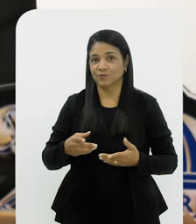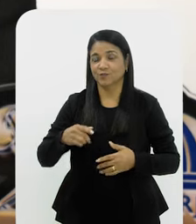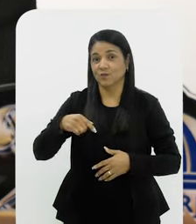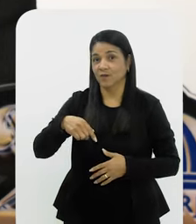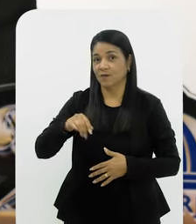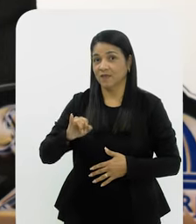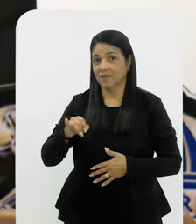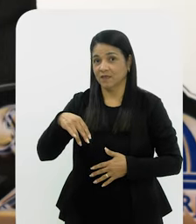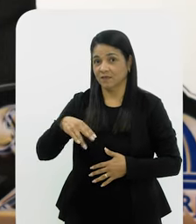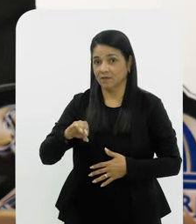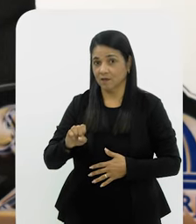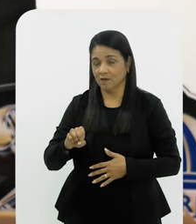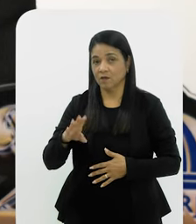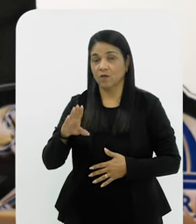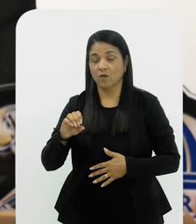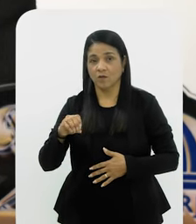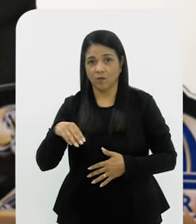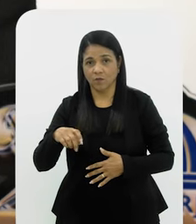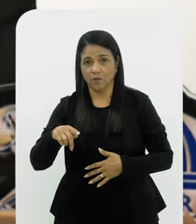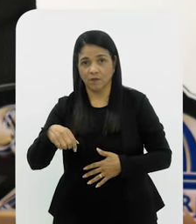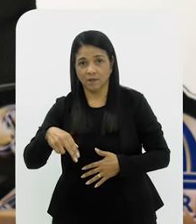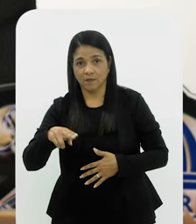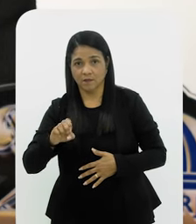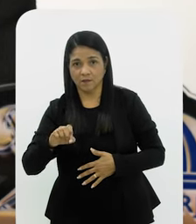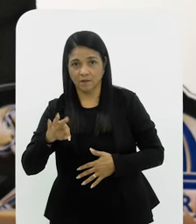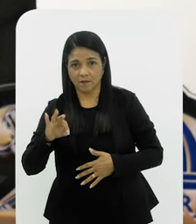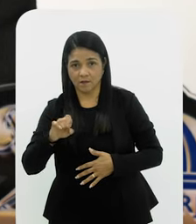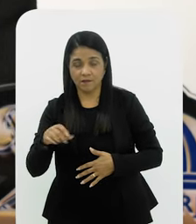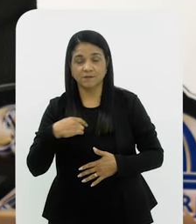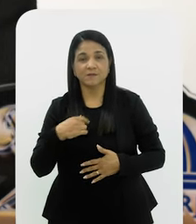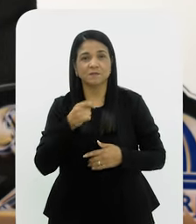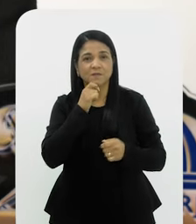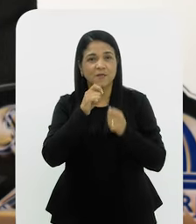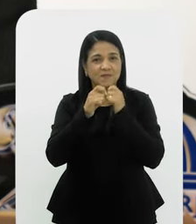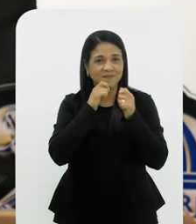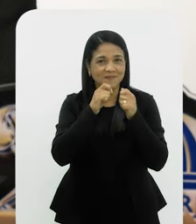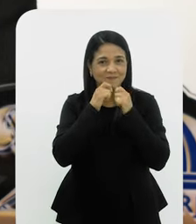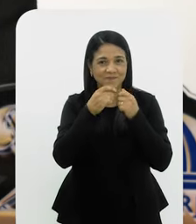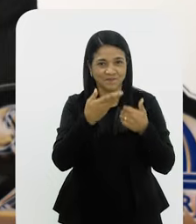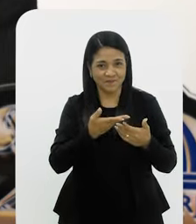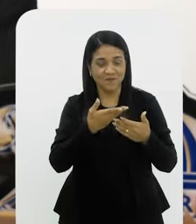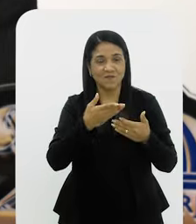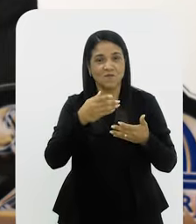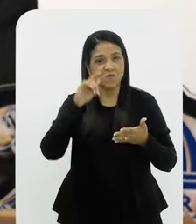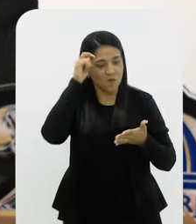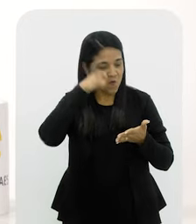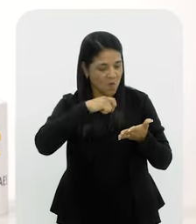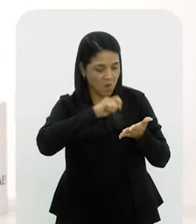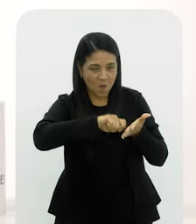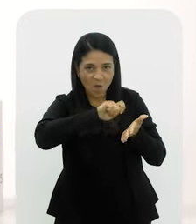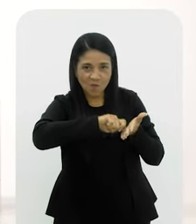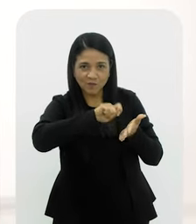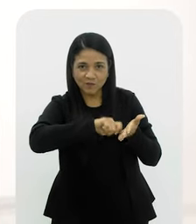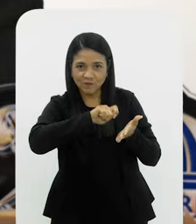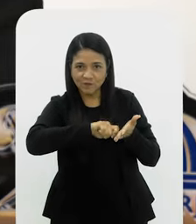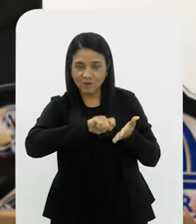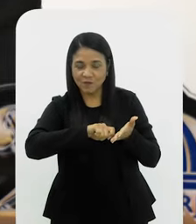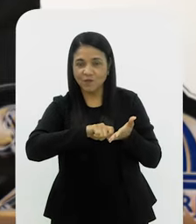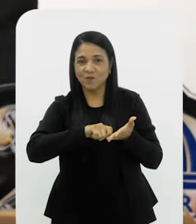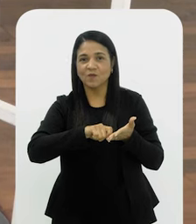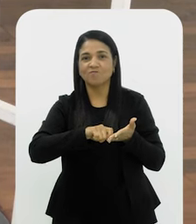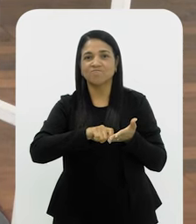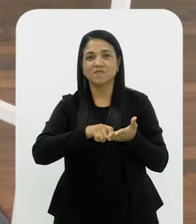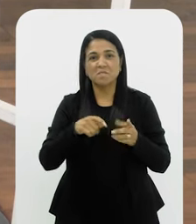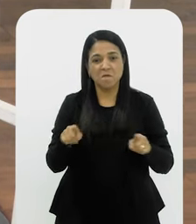nosso Quintas com Quintais, eu tenho o prazer de entrevistar o produtor, maestro e compositor Jorge Cardoso.